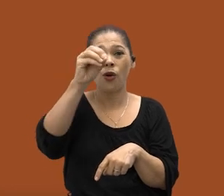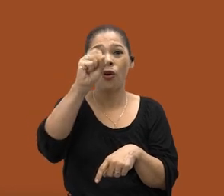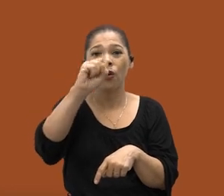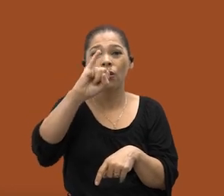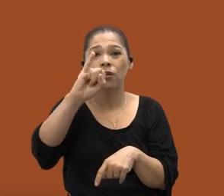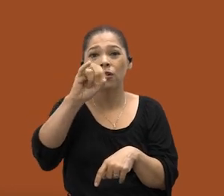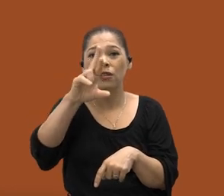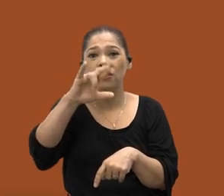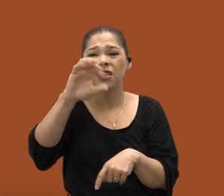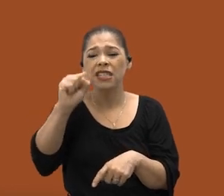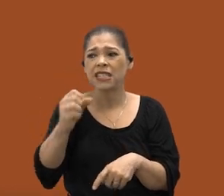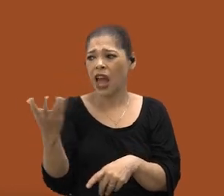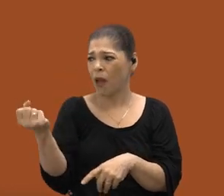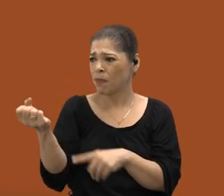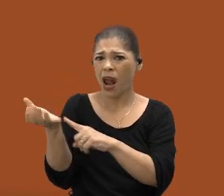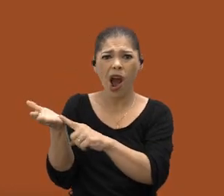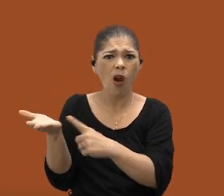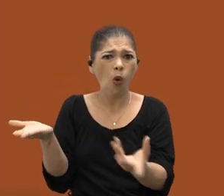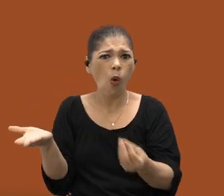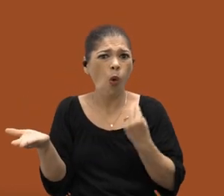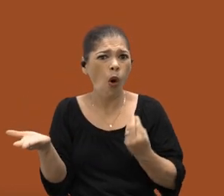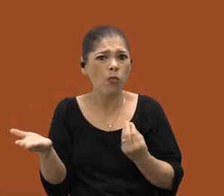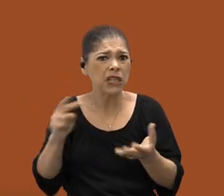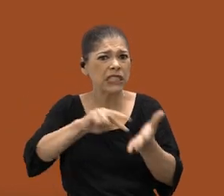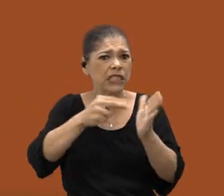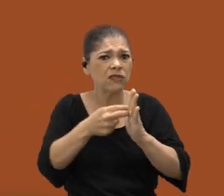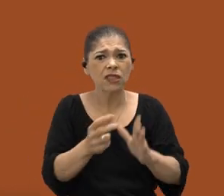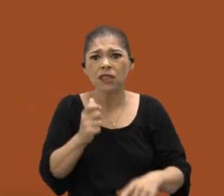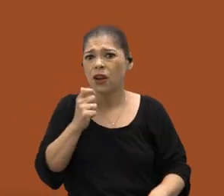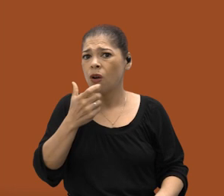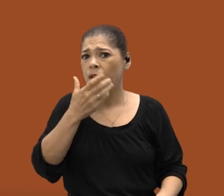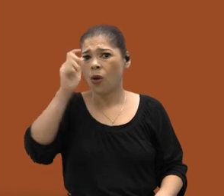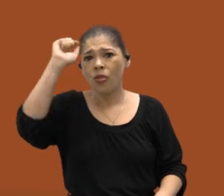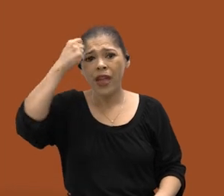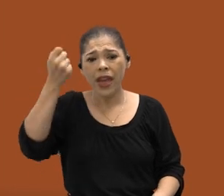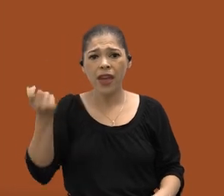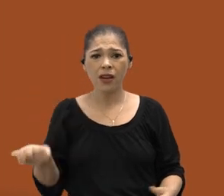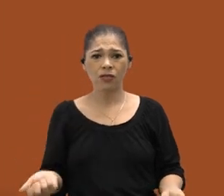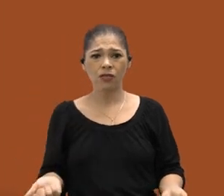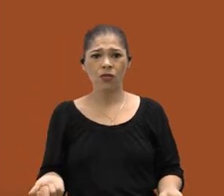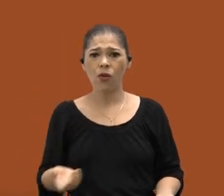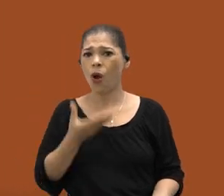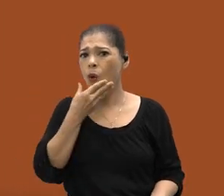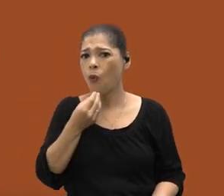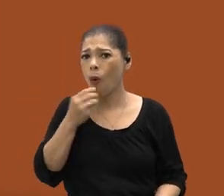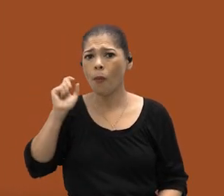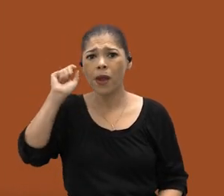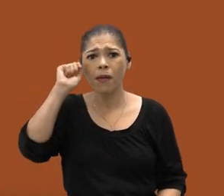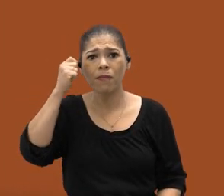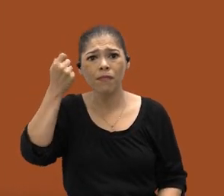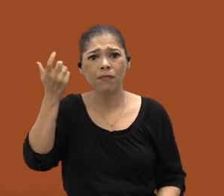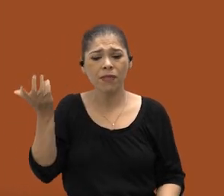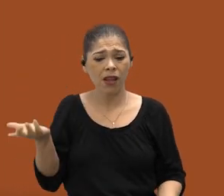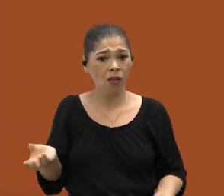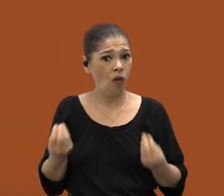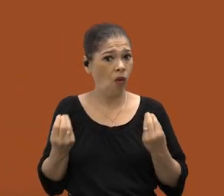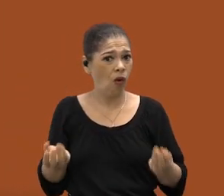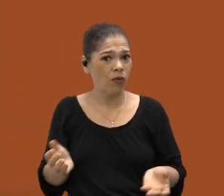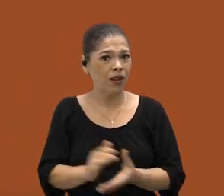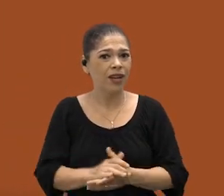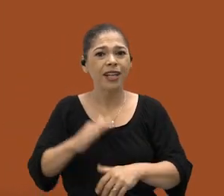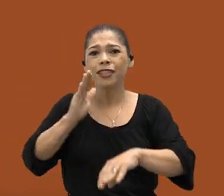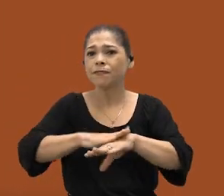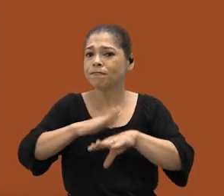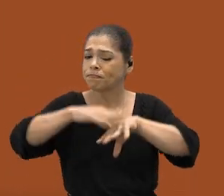cara os eles é branco os ele significa o grande negro e os eles é um homem branco então assim a gente faz